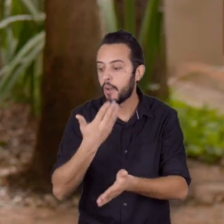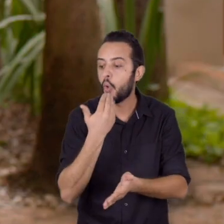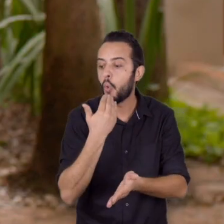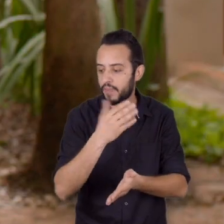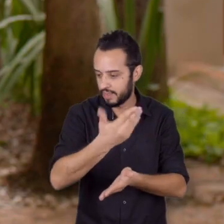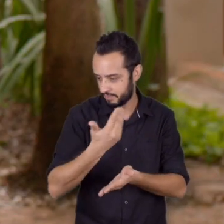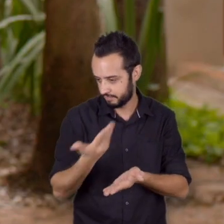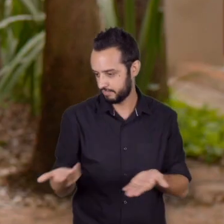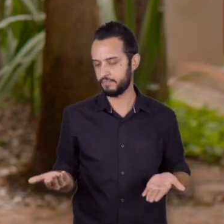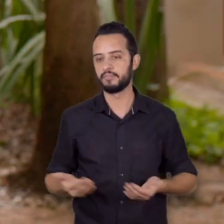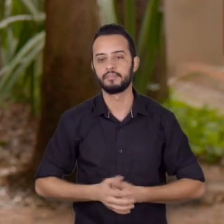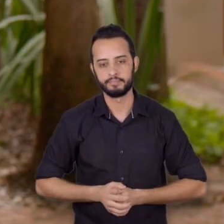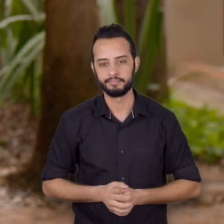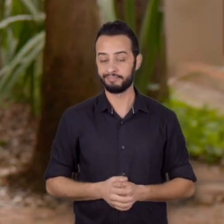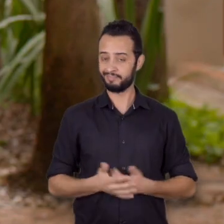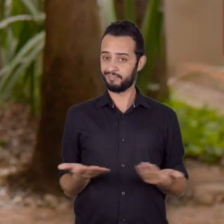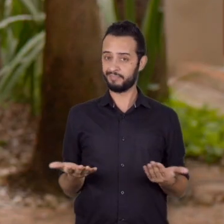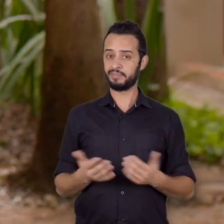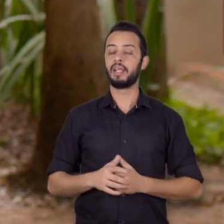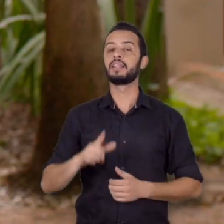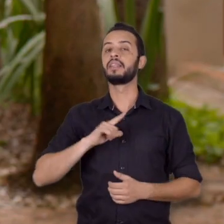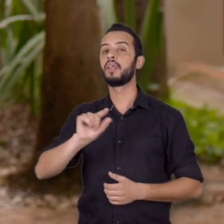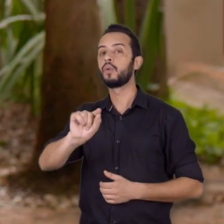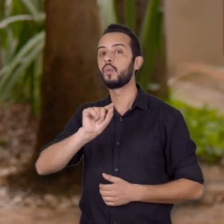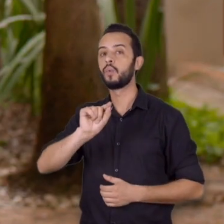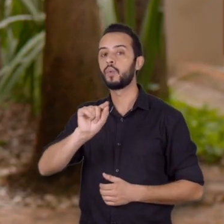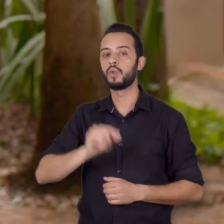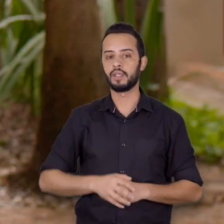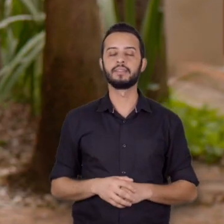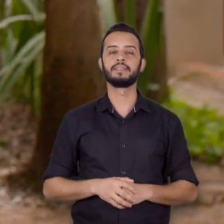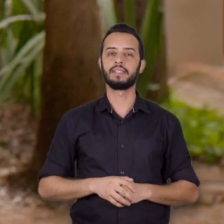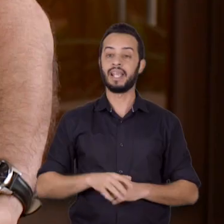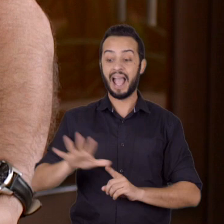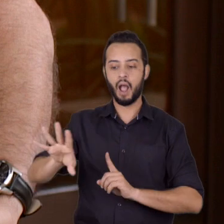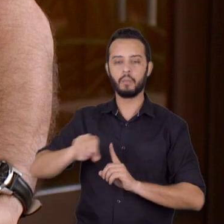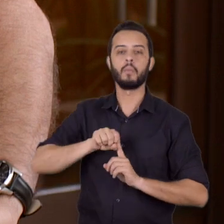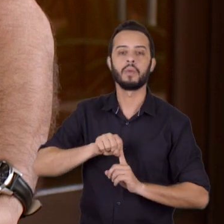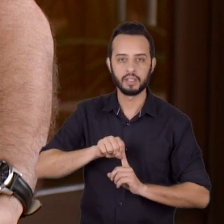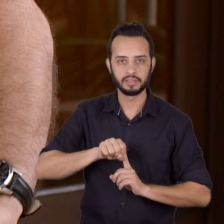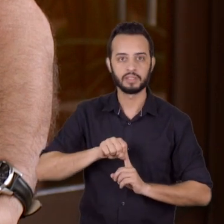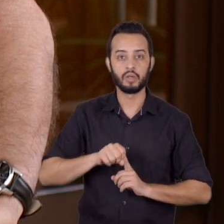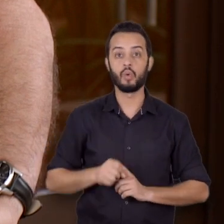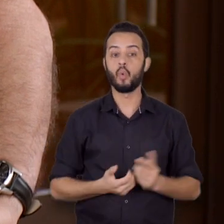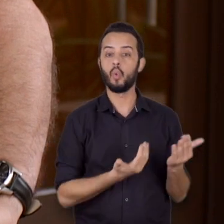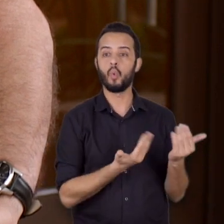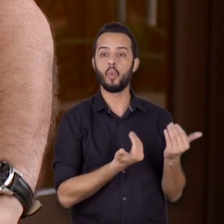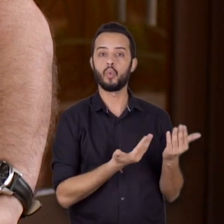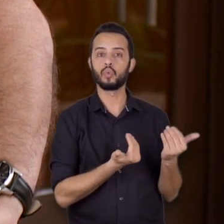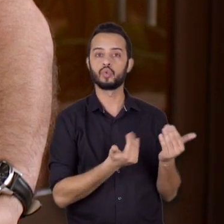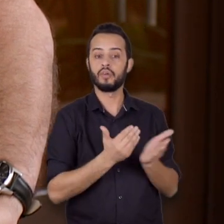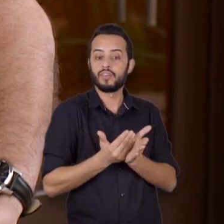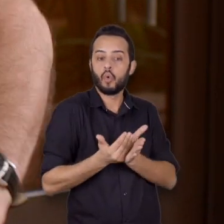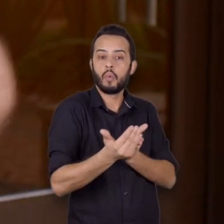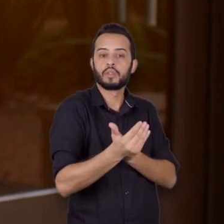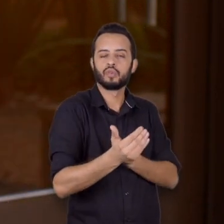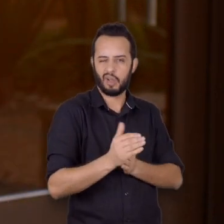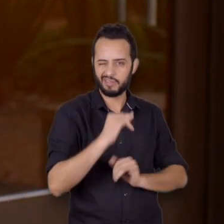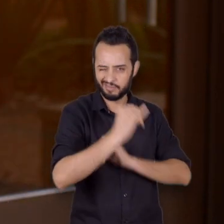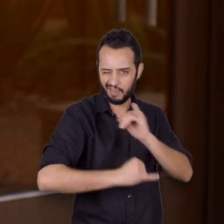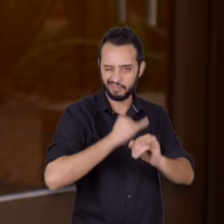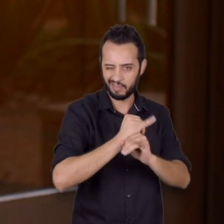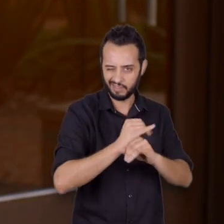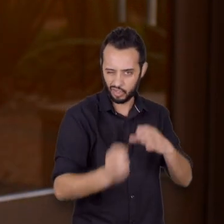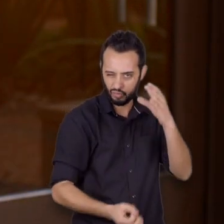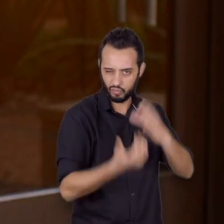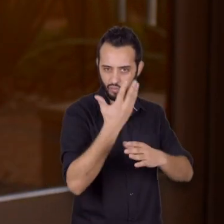Então, mas não existe esse nativismo, mas existe o quê? Existe a apropriação. Os jovens começaram, no começo da internet, em que